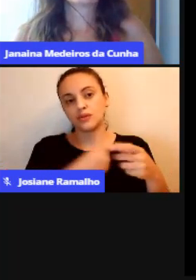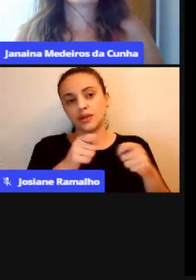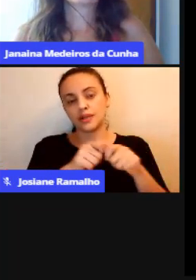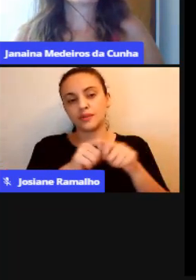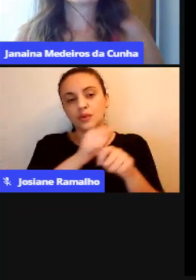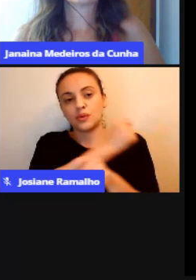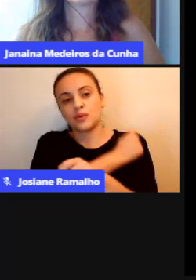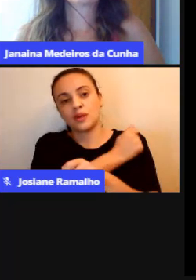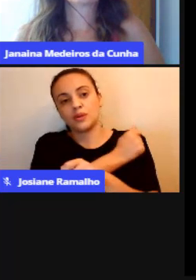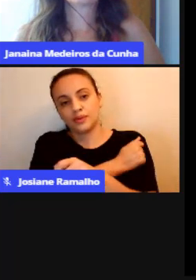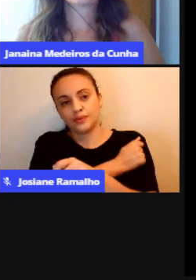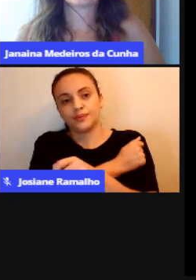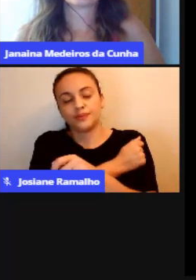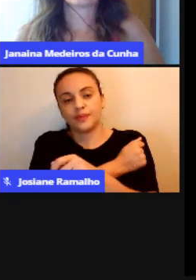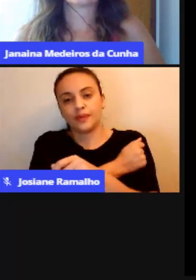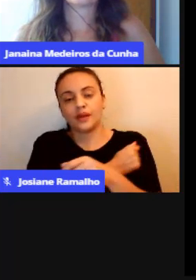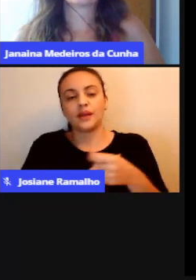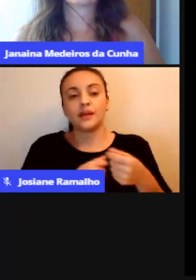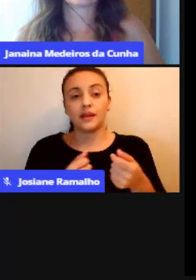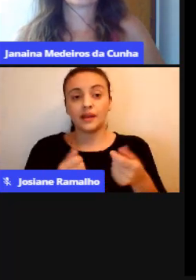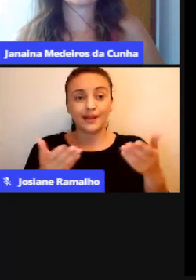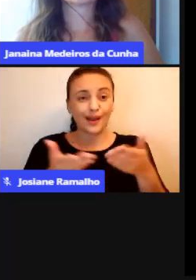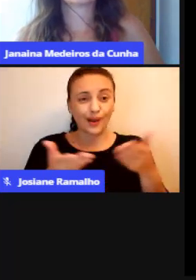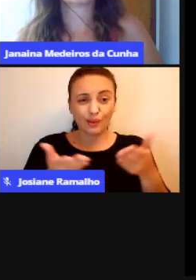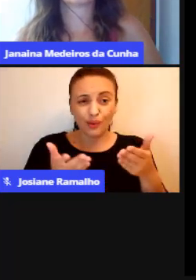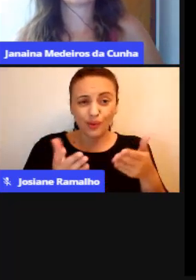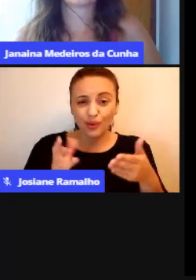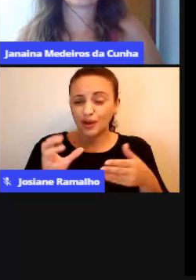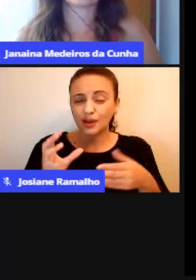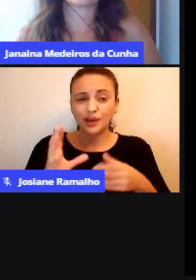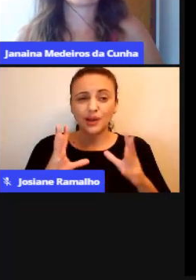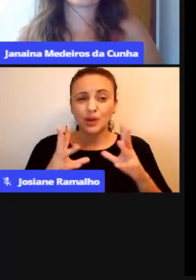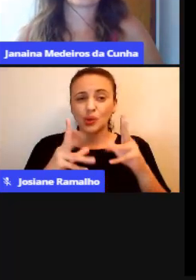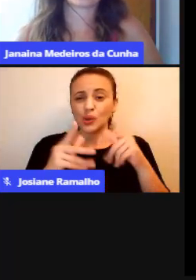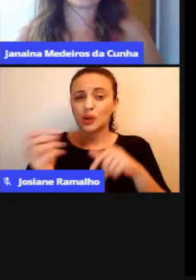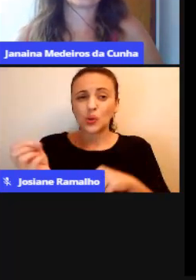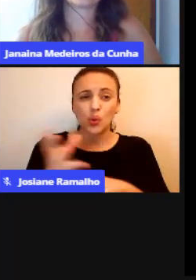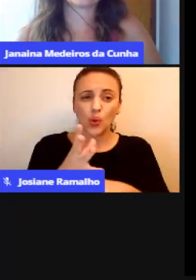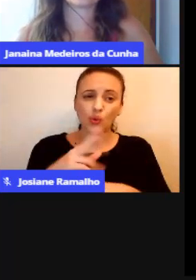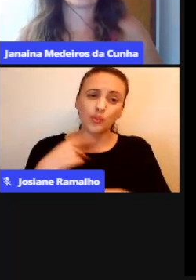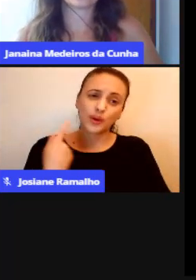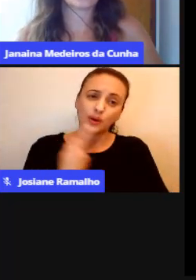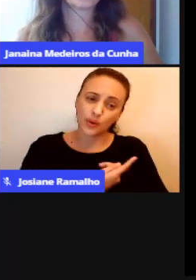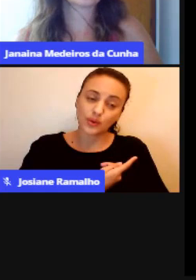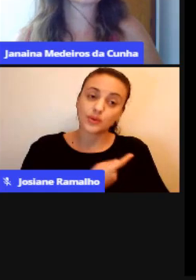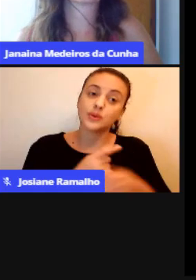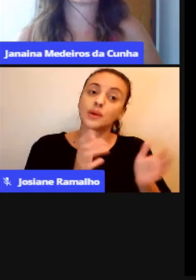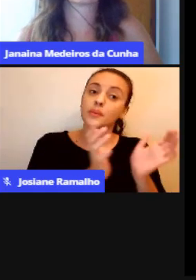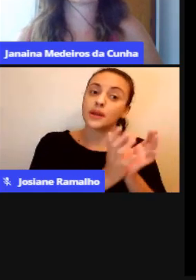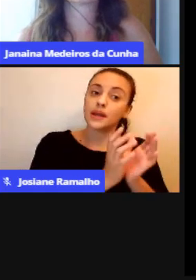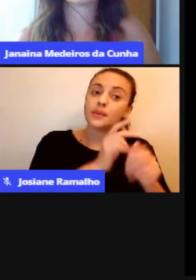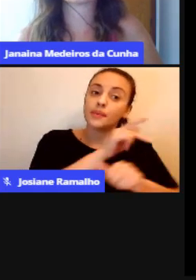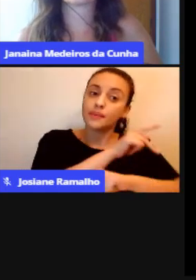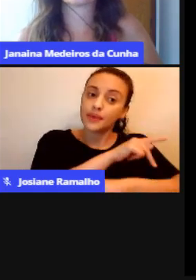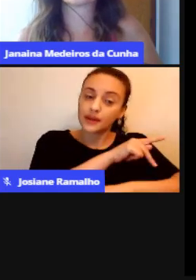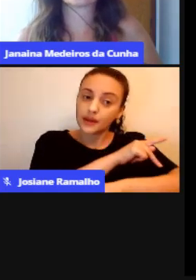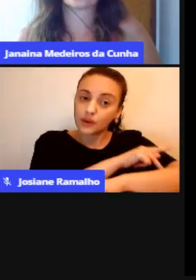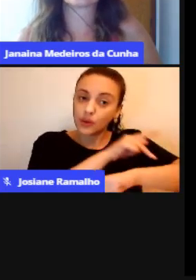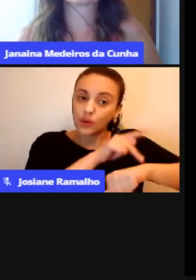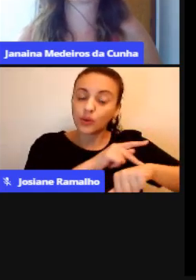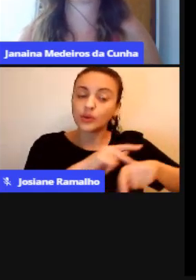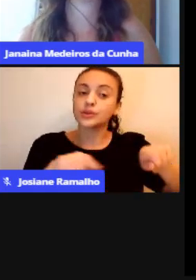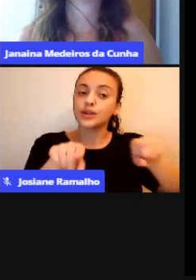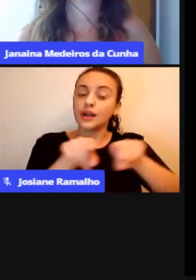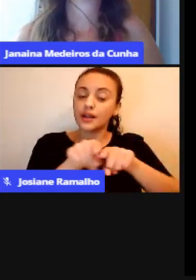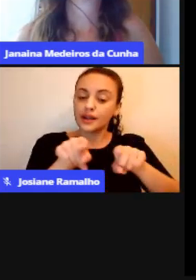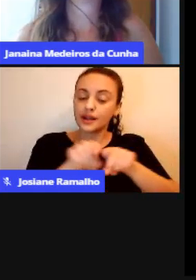neste momento que tudo é novo para nós, né, tanto para a equipe pedagógica, quanto para os